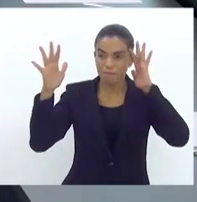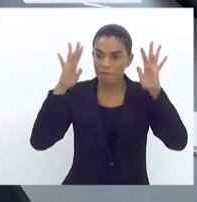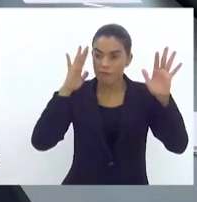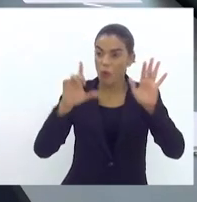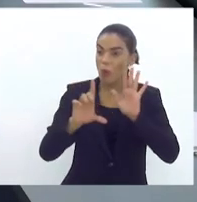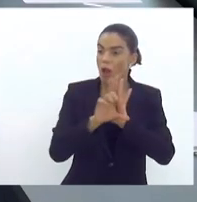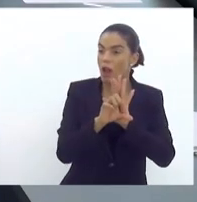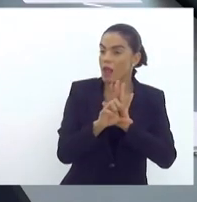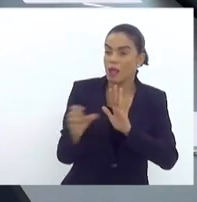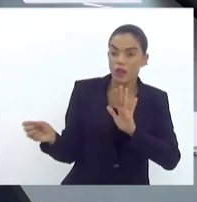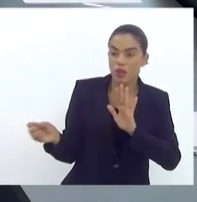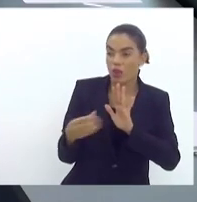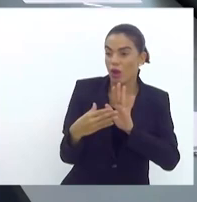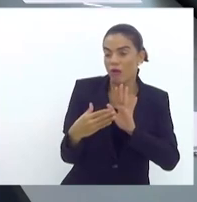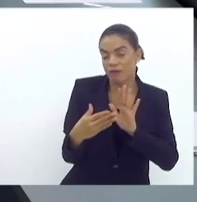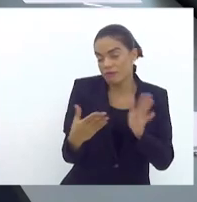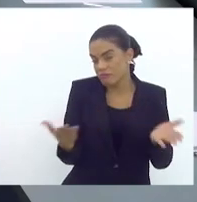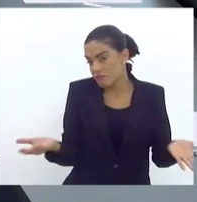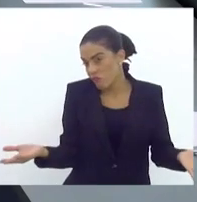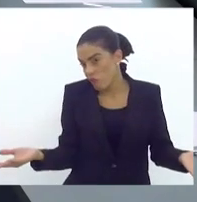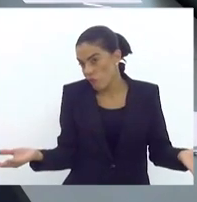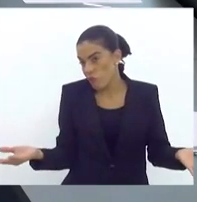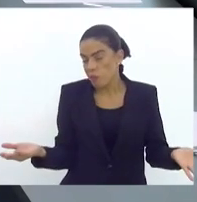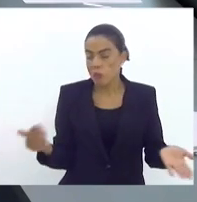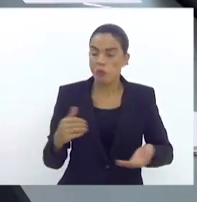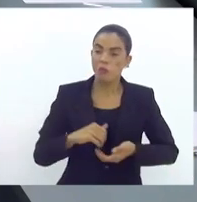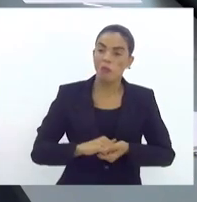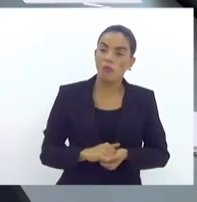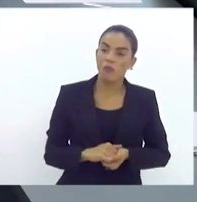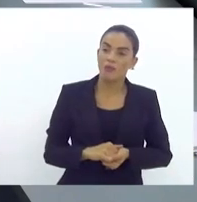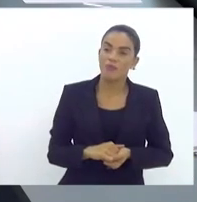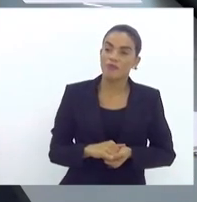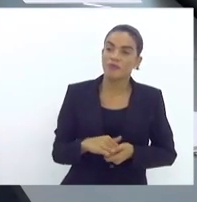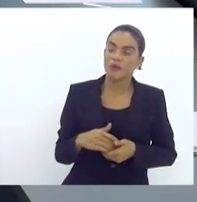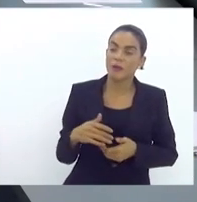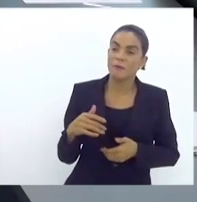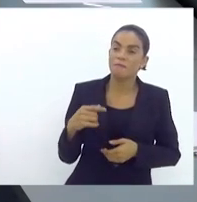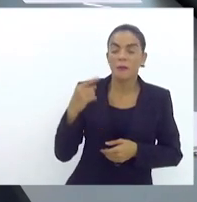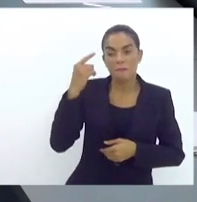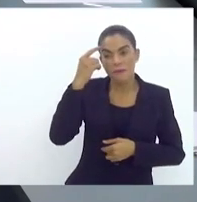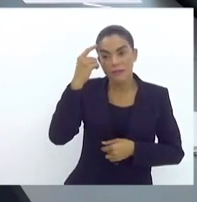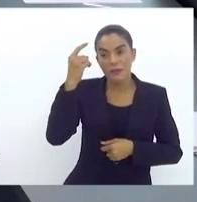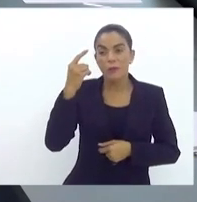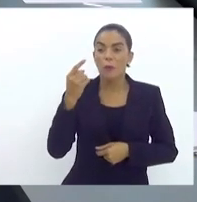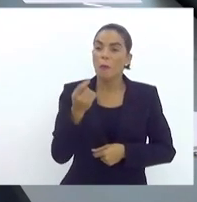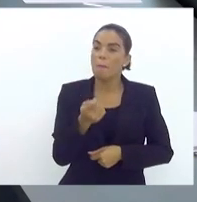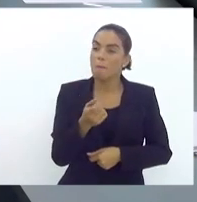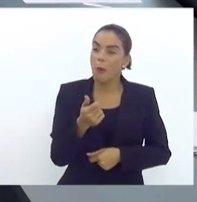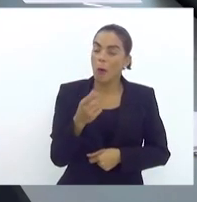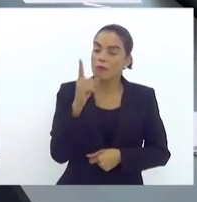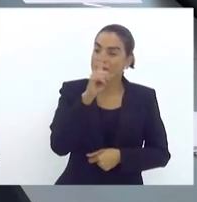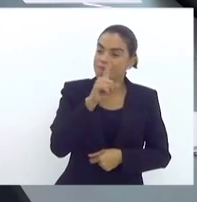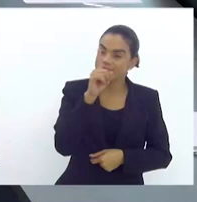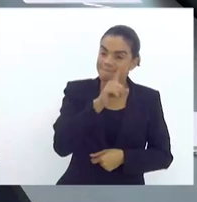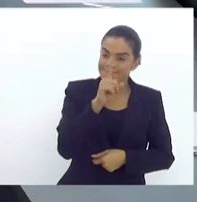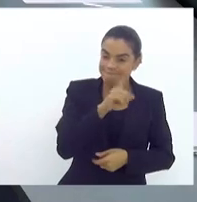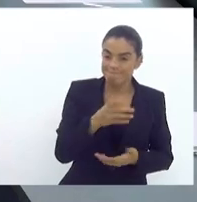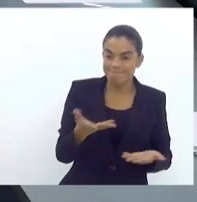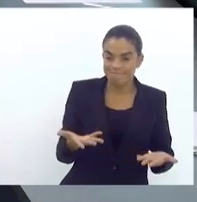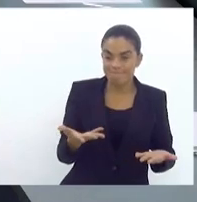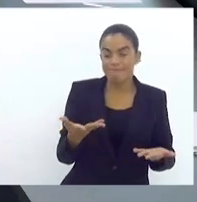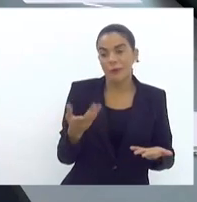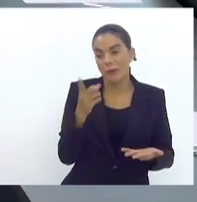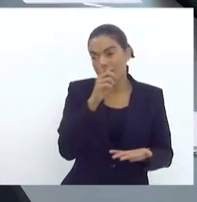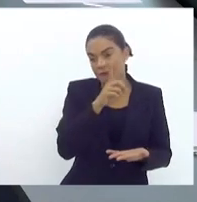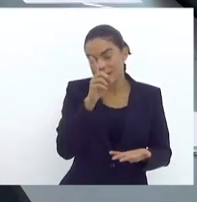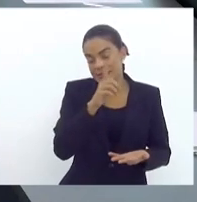jovem que acaba de nascer mas que com essa já com um pouco de deficiência né uma grande